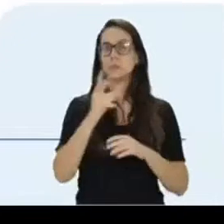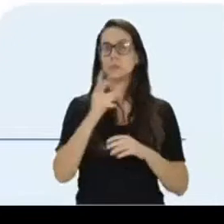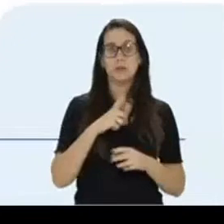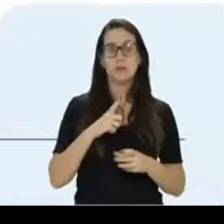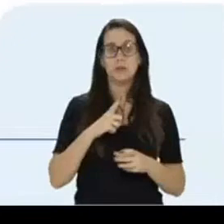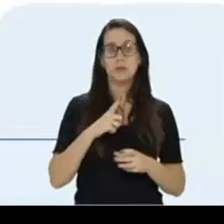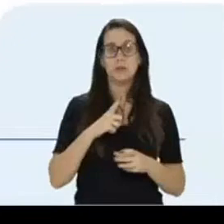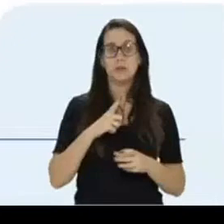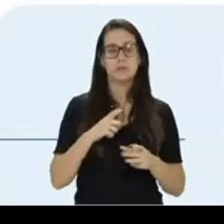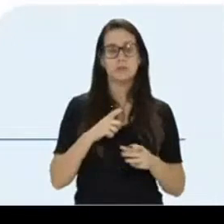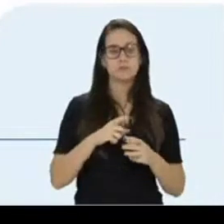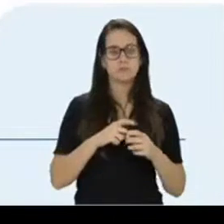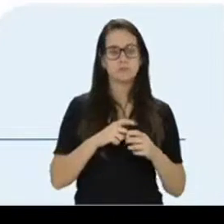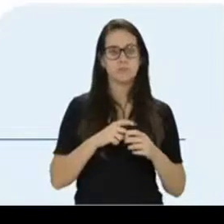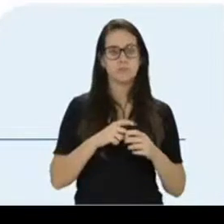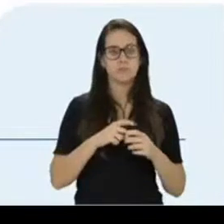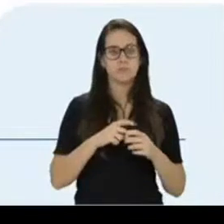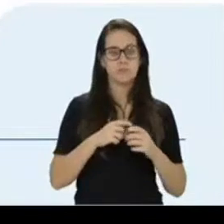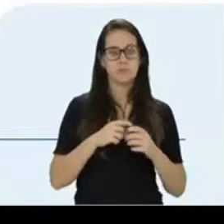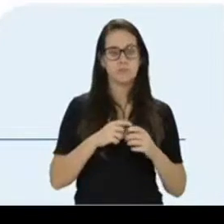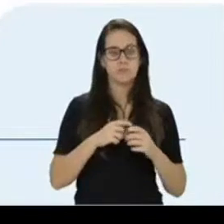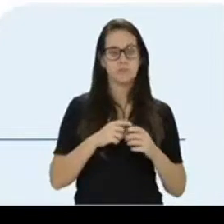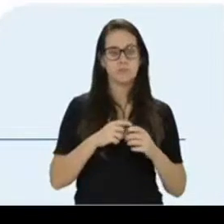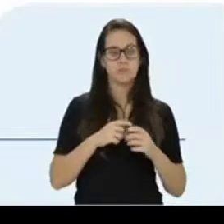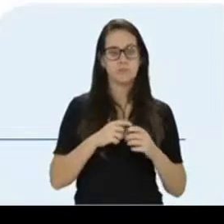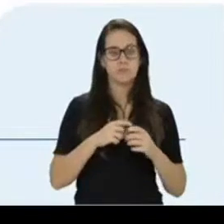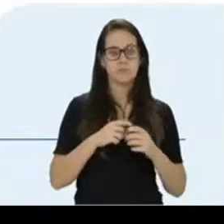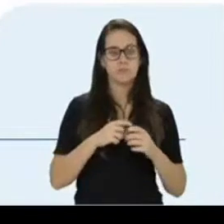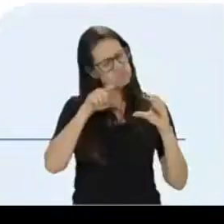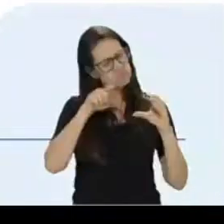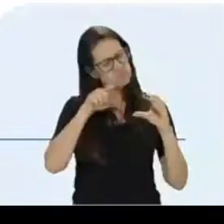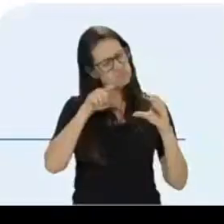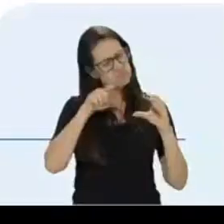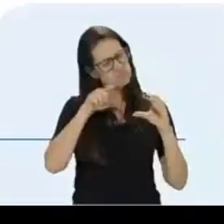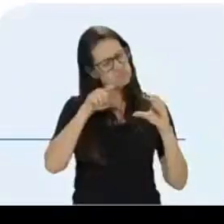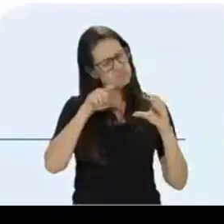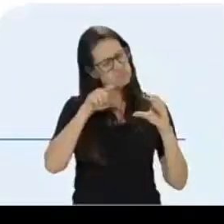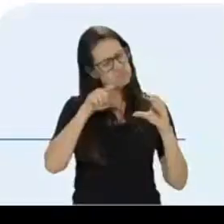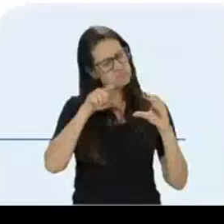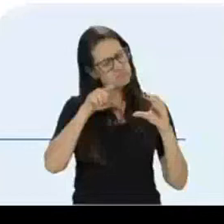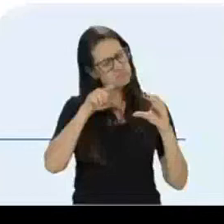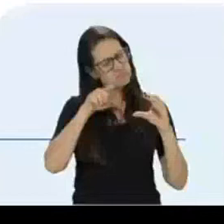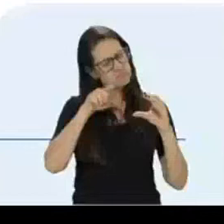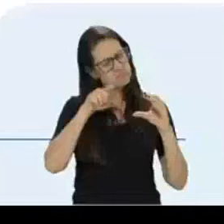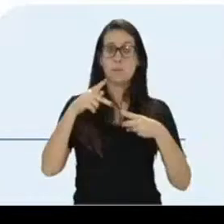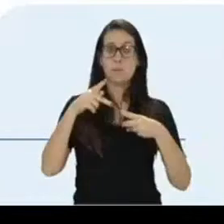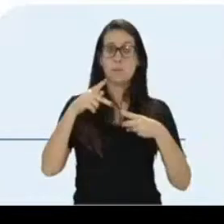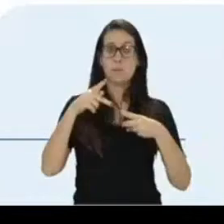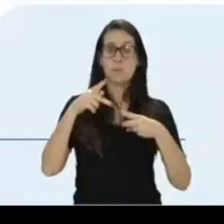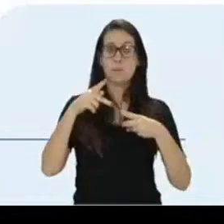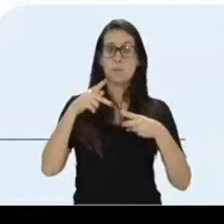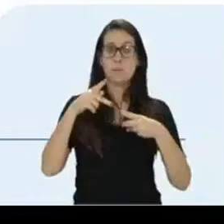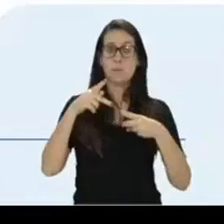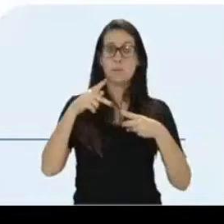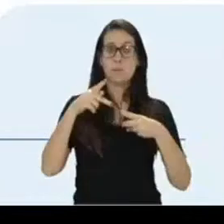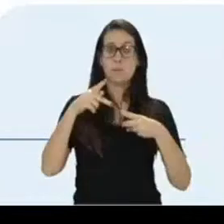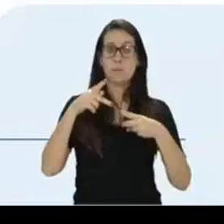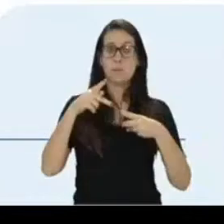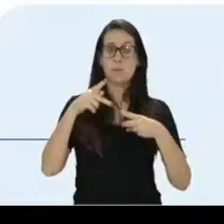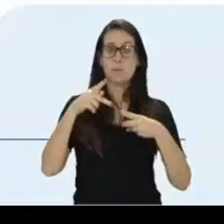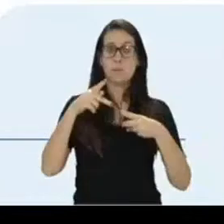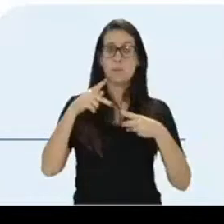ela possui diferentes formatos. E nas células procariontes, elas possuem formatos como cocos, que são